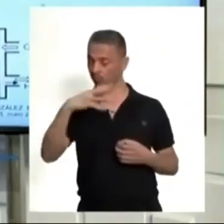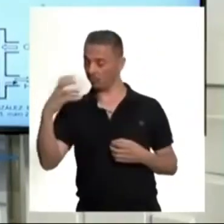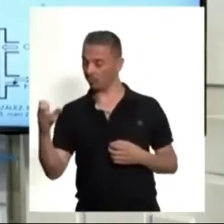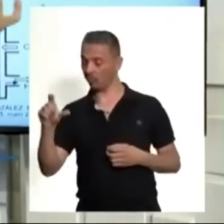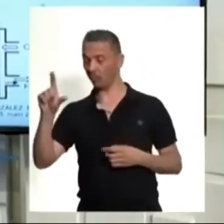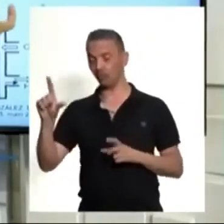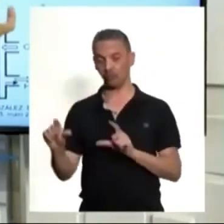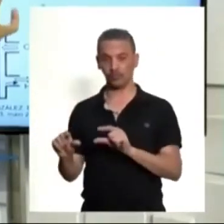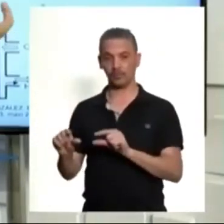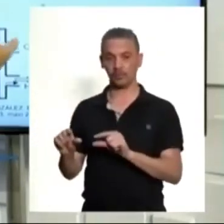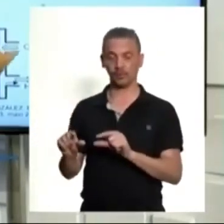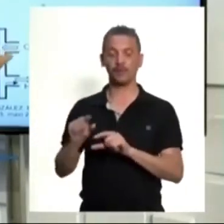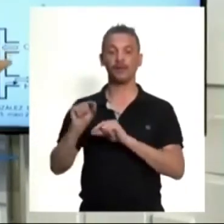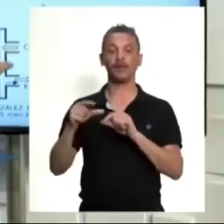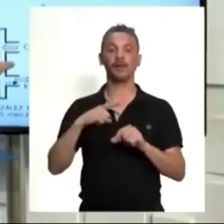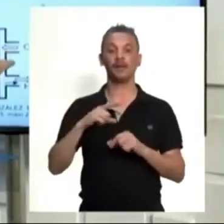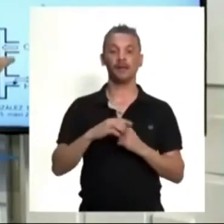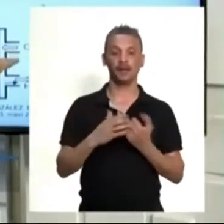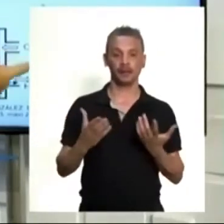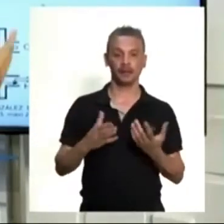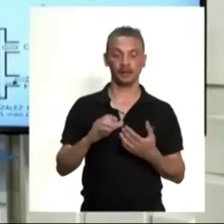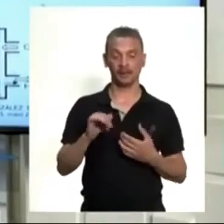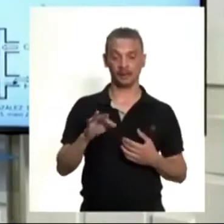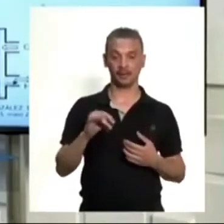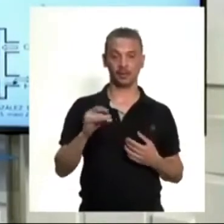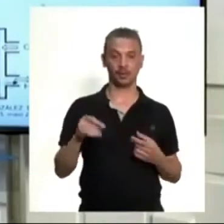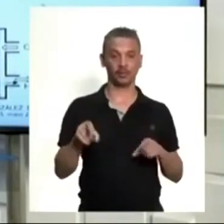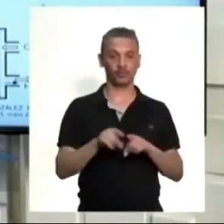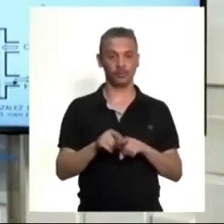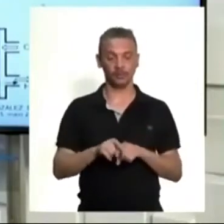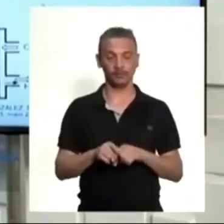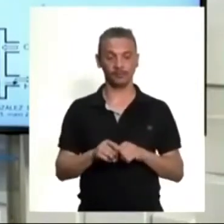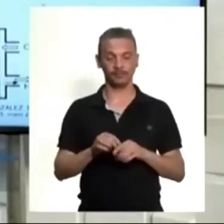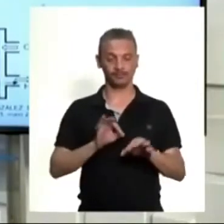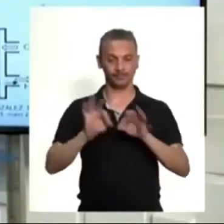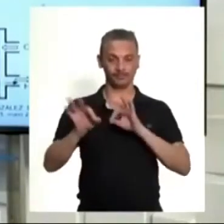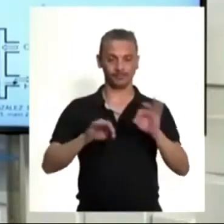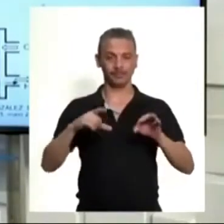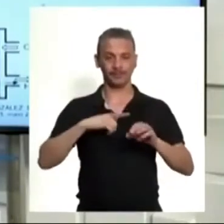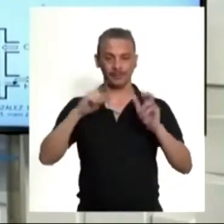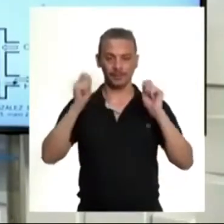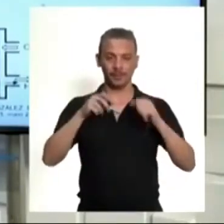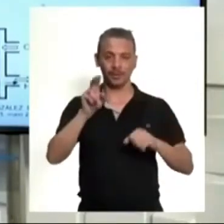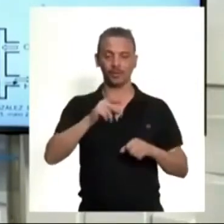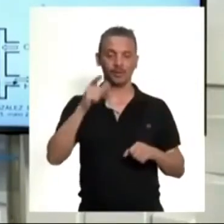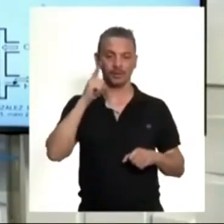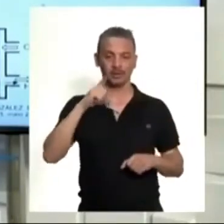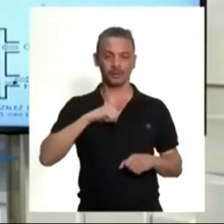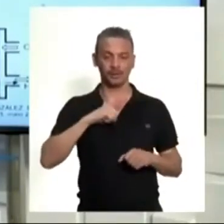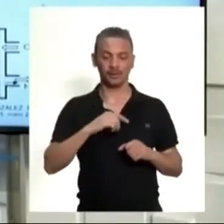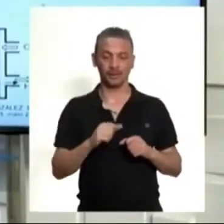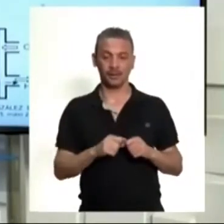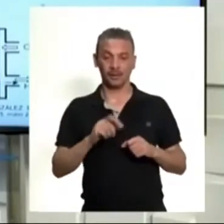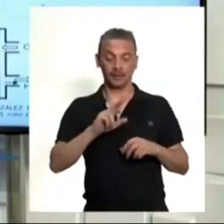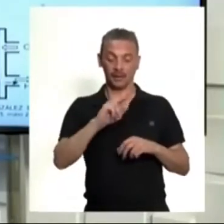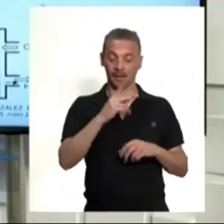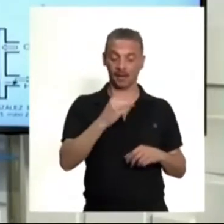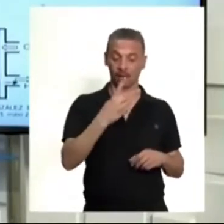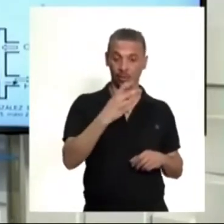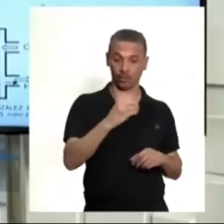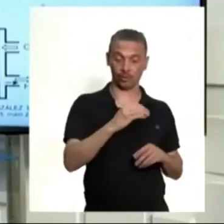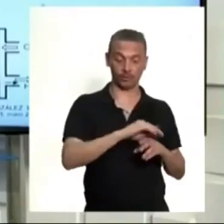reduzindo. Quem reduz no CRAL? O cátodo. Olha só, outra técnica que você pode usar. Né? Aqui está entrando hidrogênio, saindo, gera